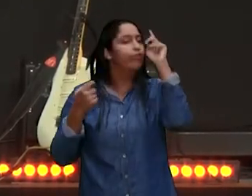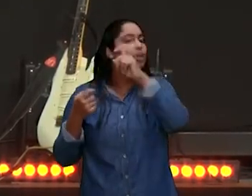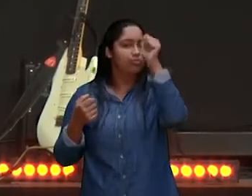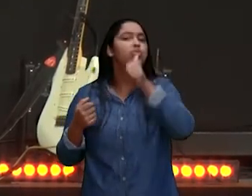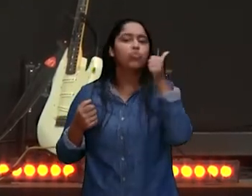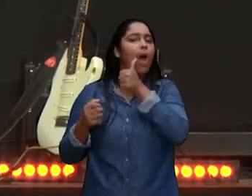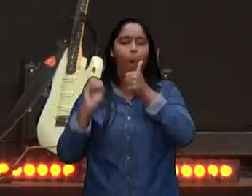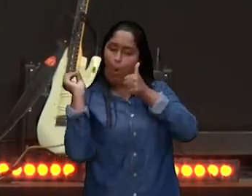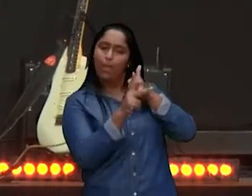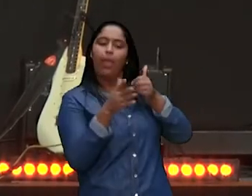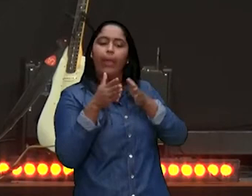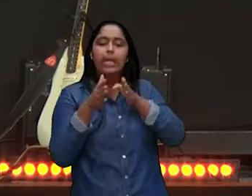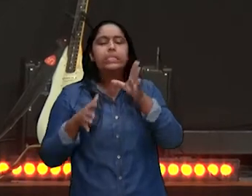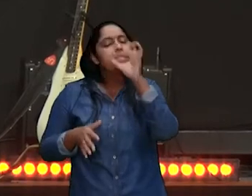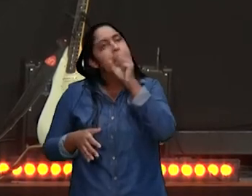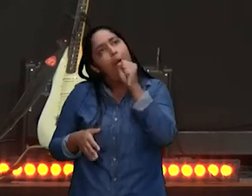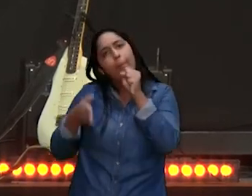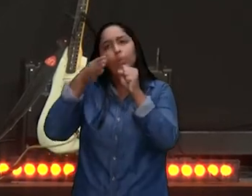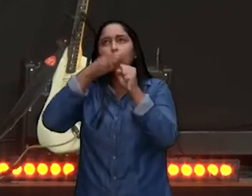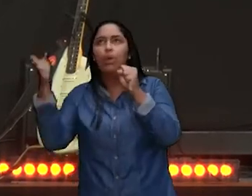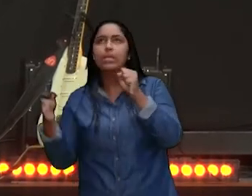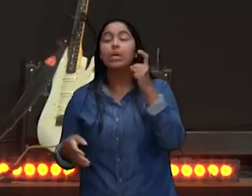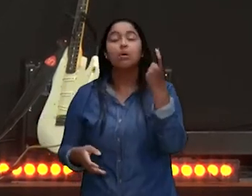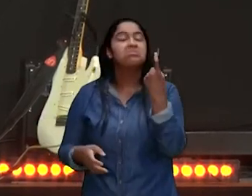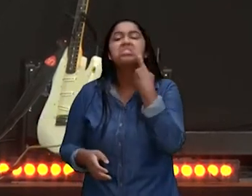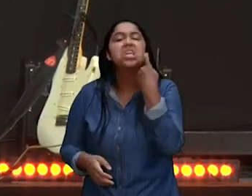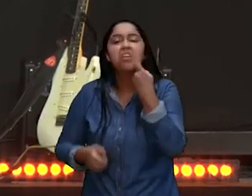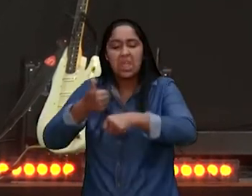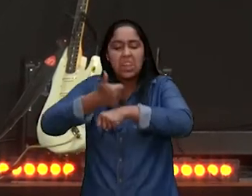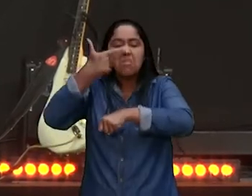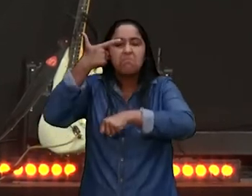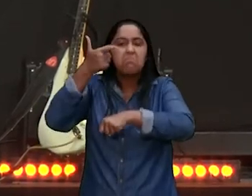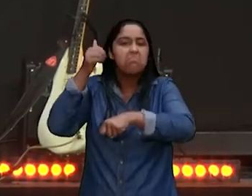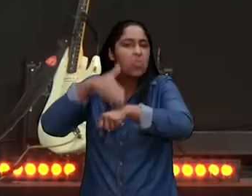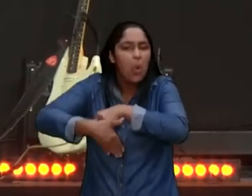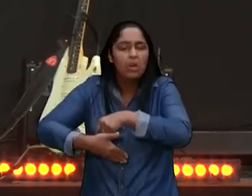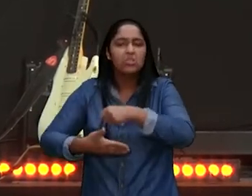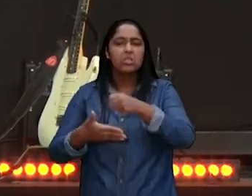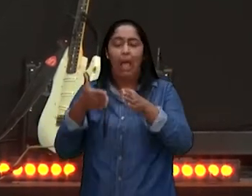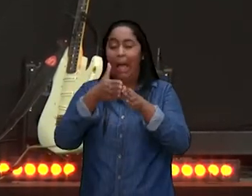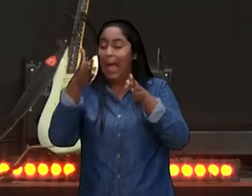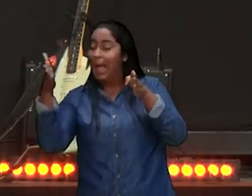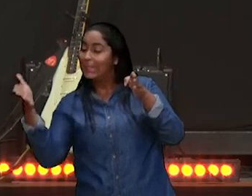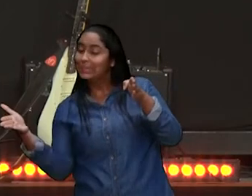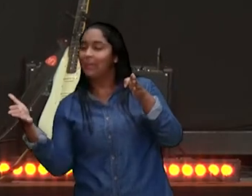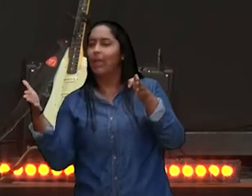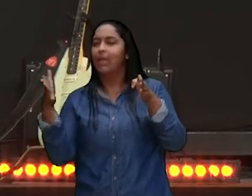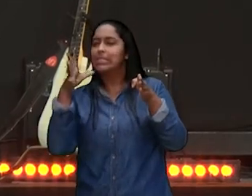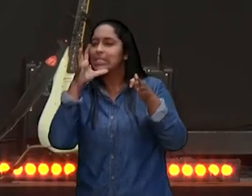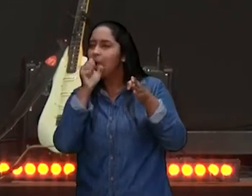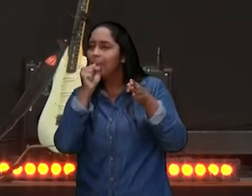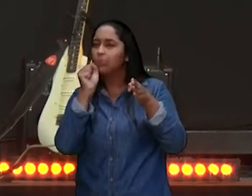jejuar tá bom ou última vez que você sexta-feira meia-noite não comeu mais nada e passou um dia inteiro no sábado